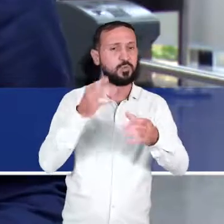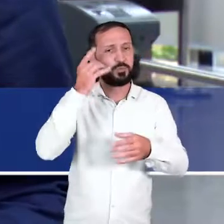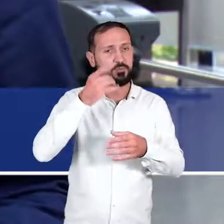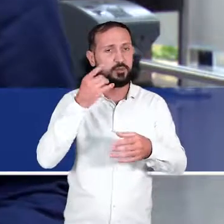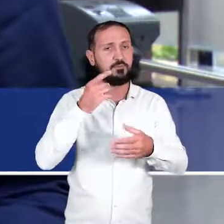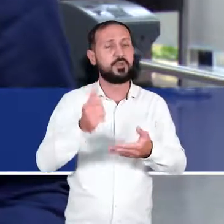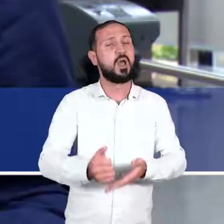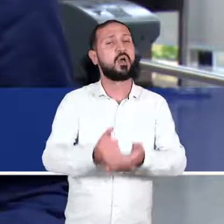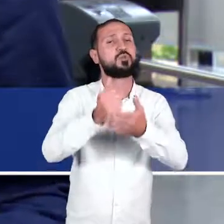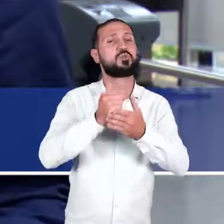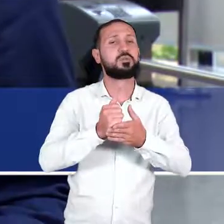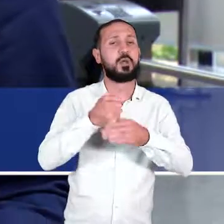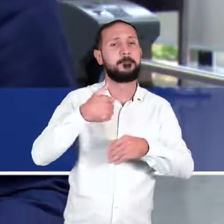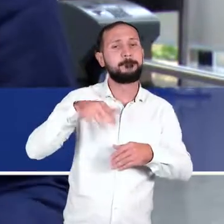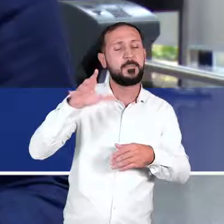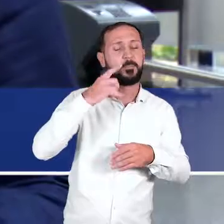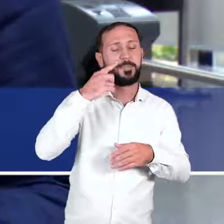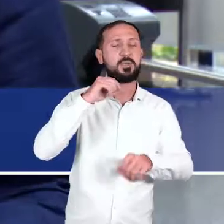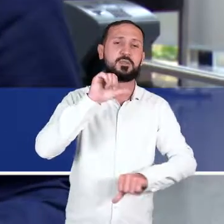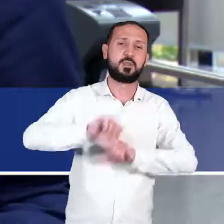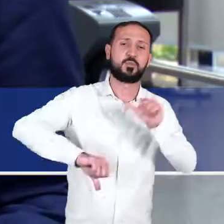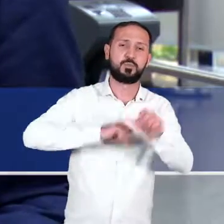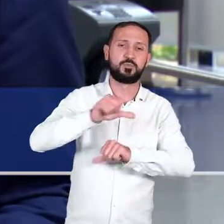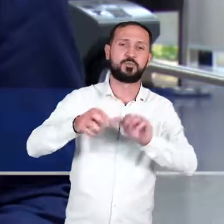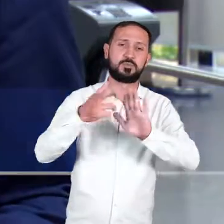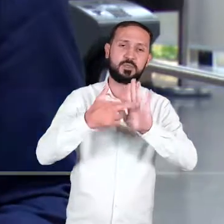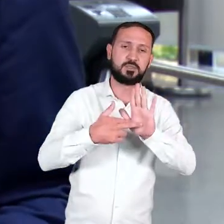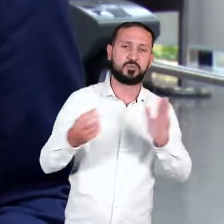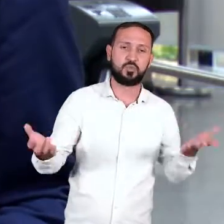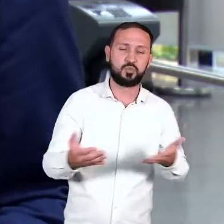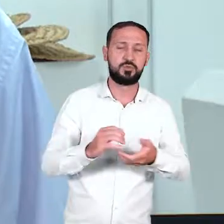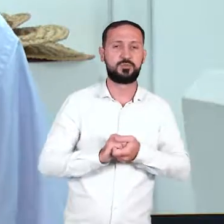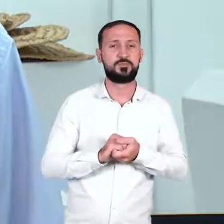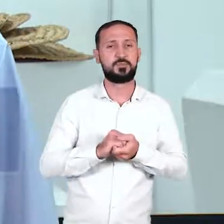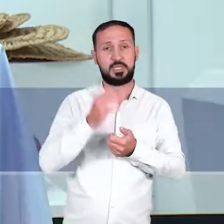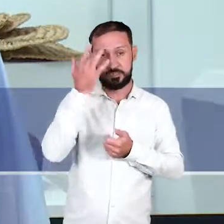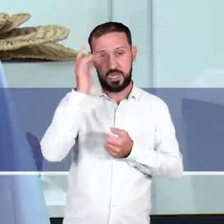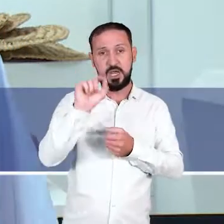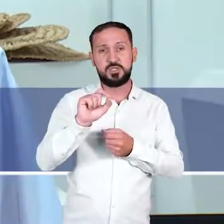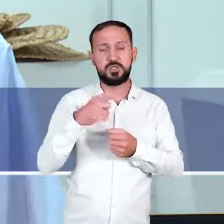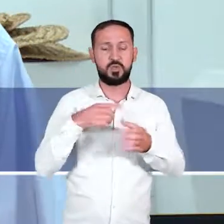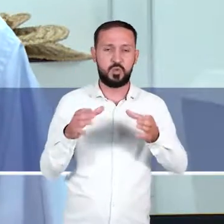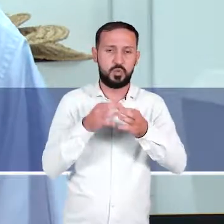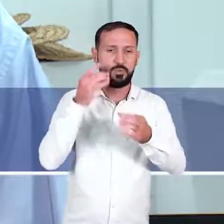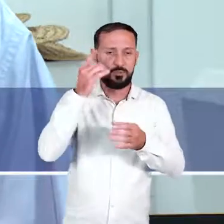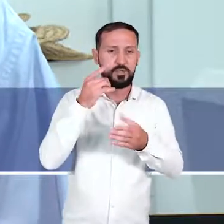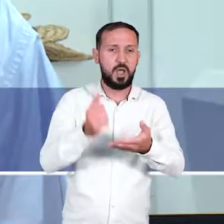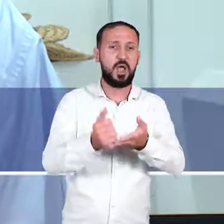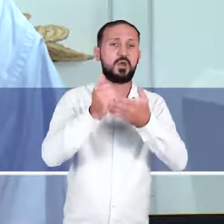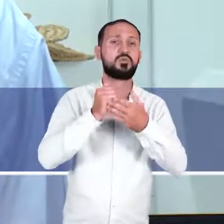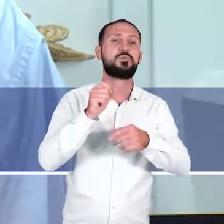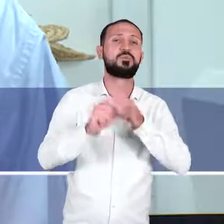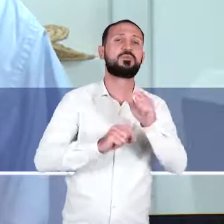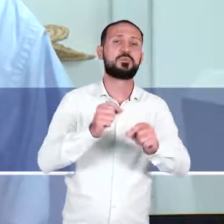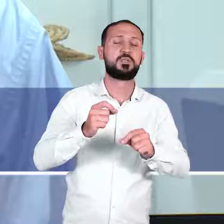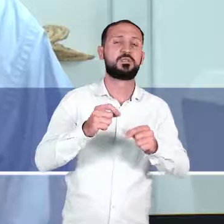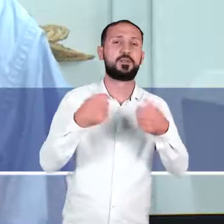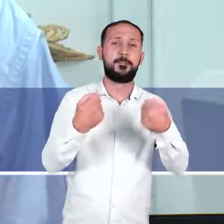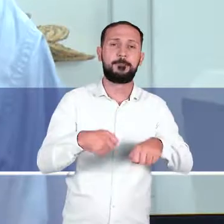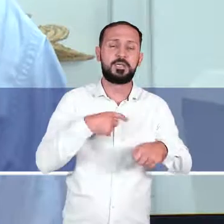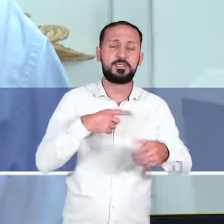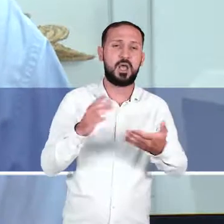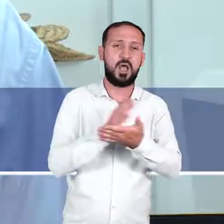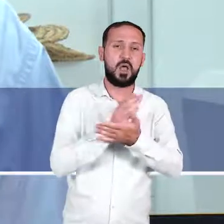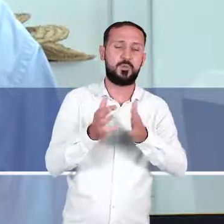frente pode contribuir principalmente na atualização das normas vigentes. Nós acreditamos que a frente pode contribuir, no sentido de que nós